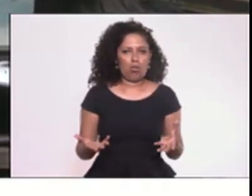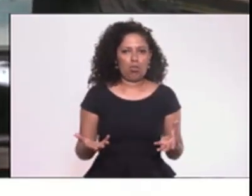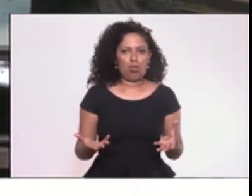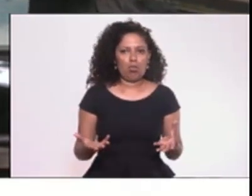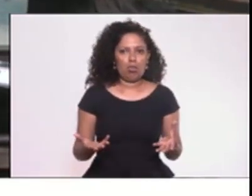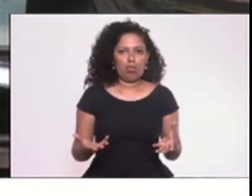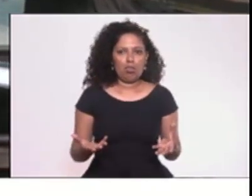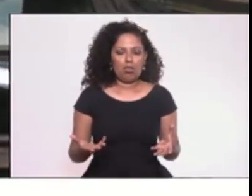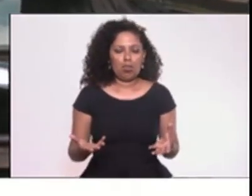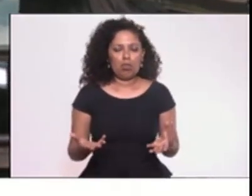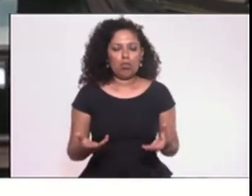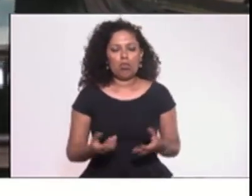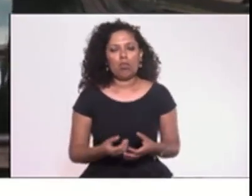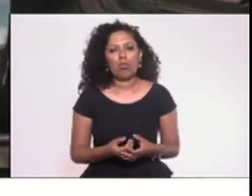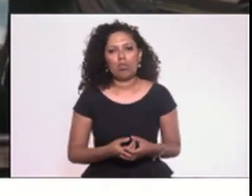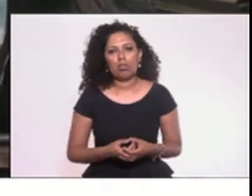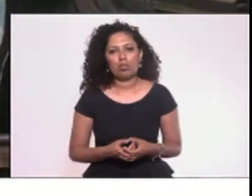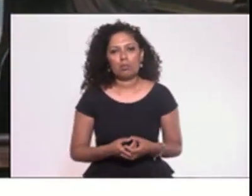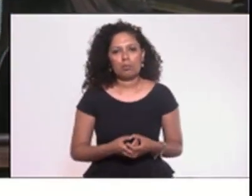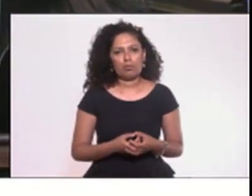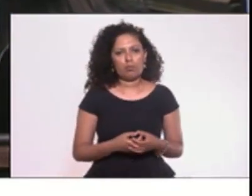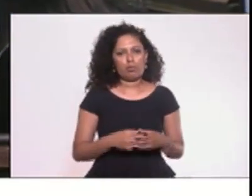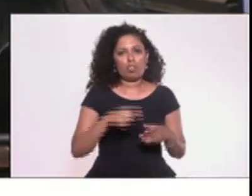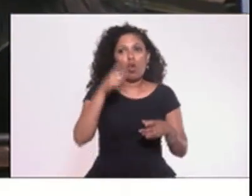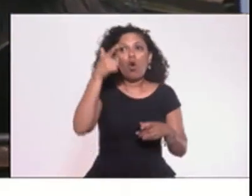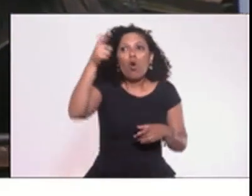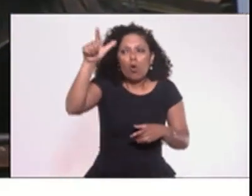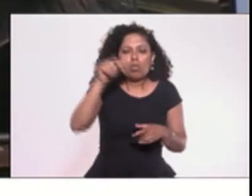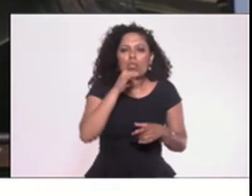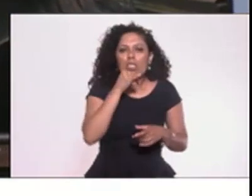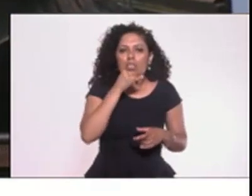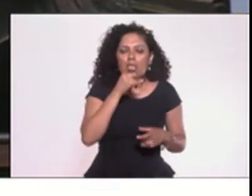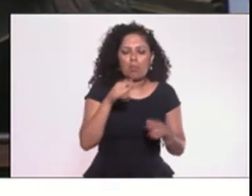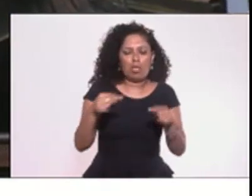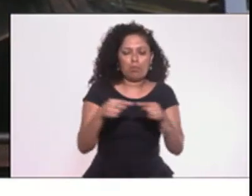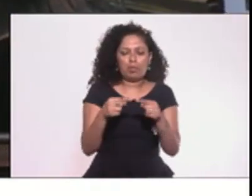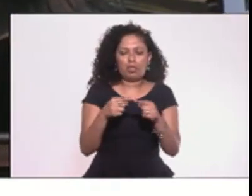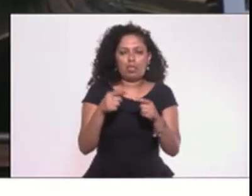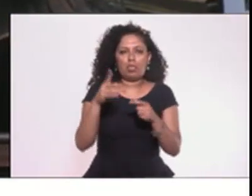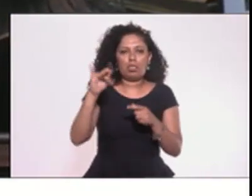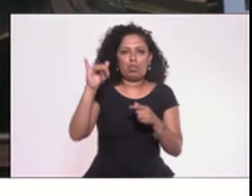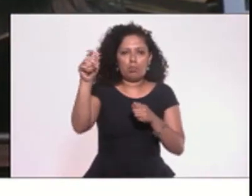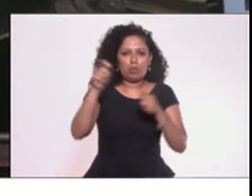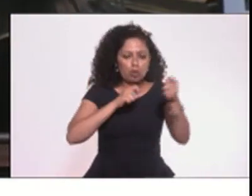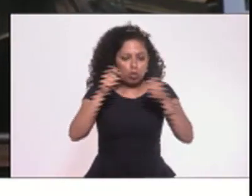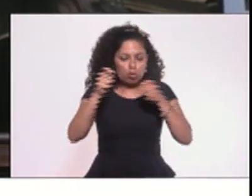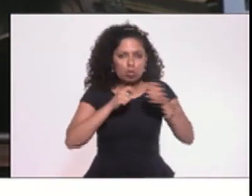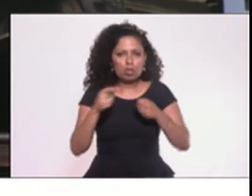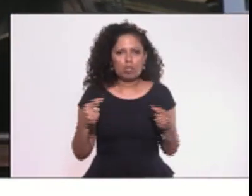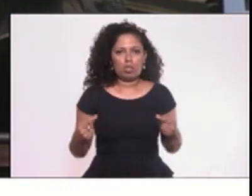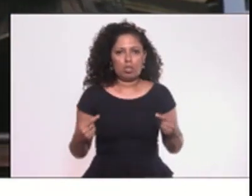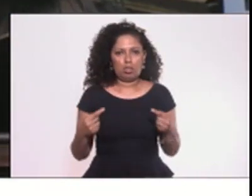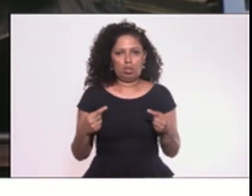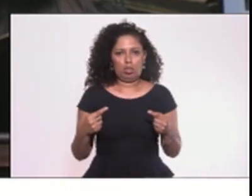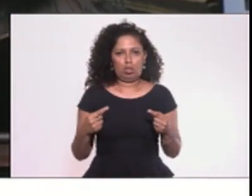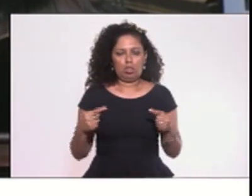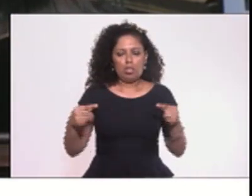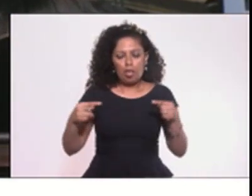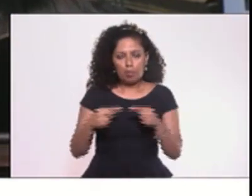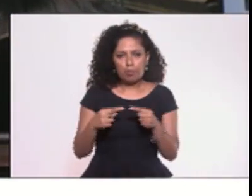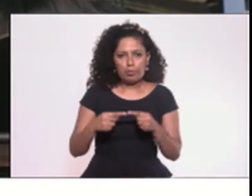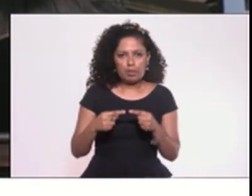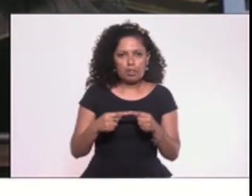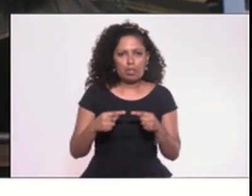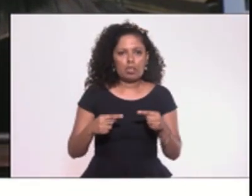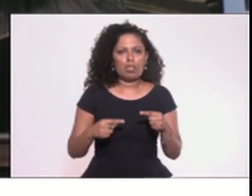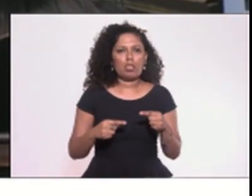É a fazenda urbana. Outro exemplo envolvendo a bioeconomia com a economia circular é uma startup chamada Stand Up Pet, que estava lá